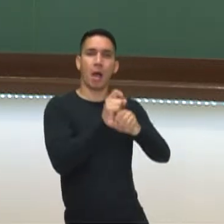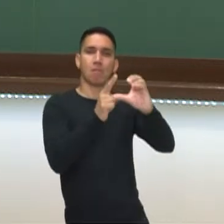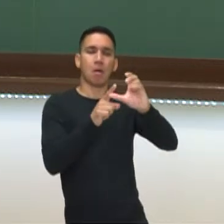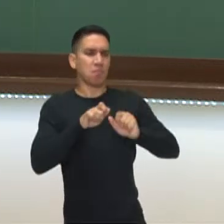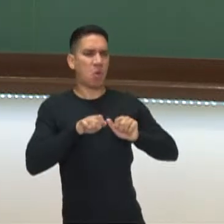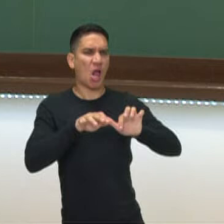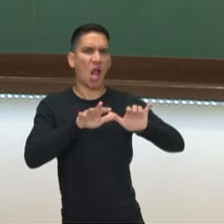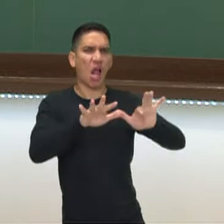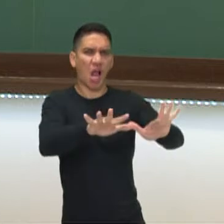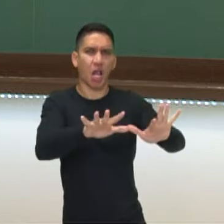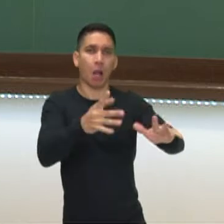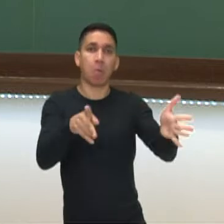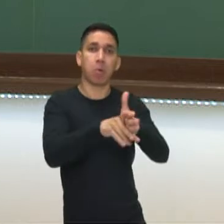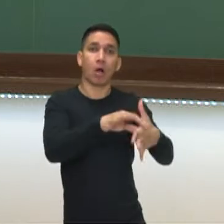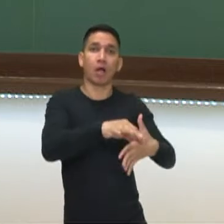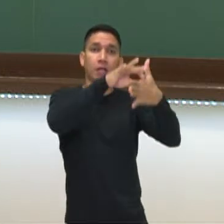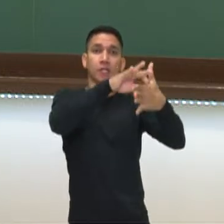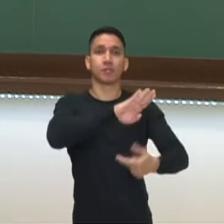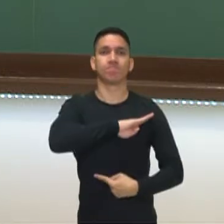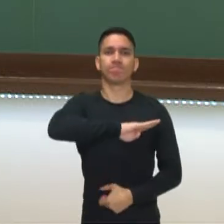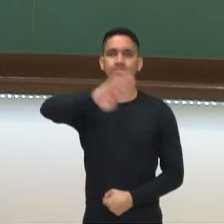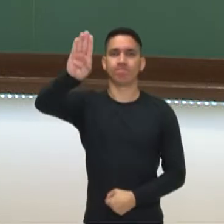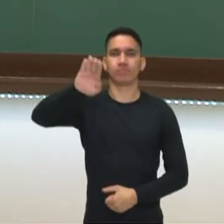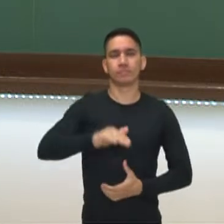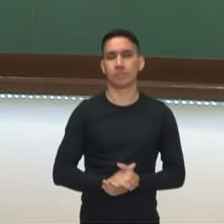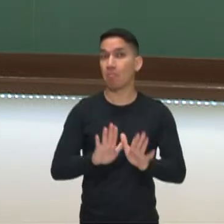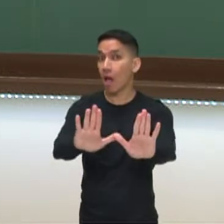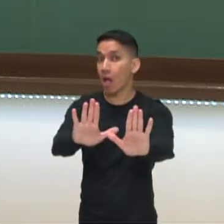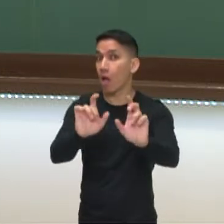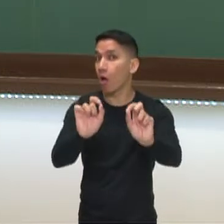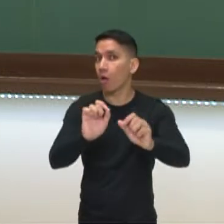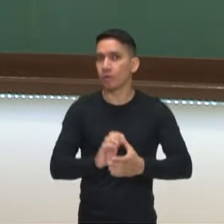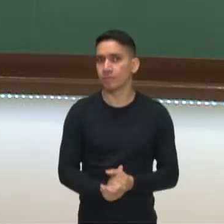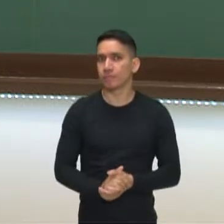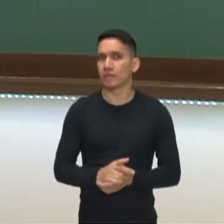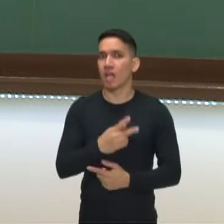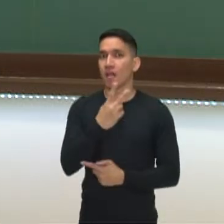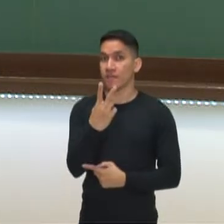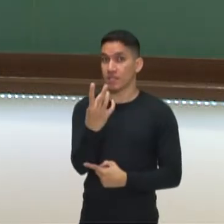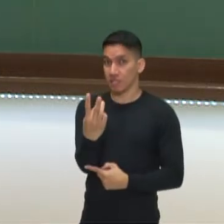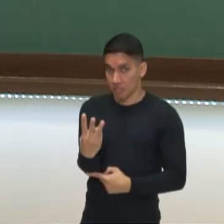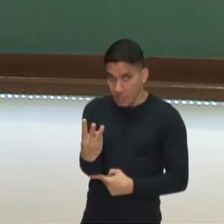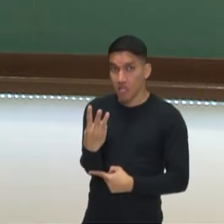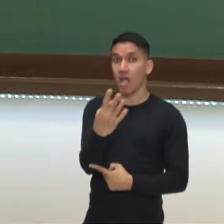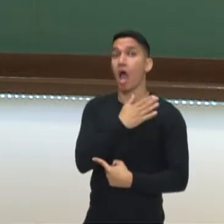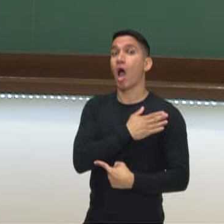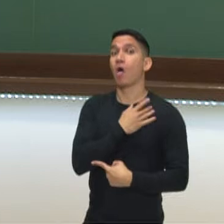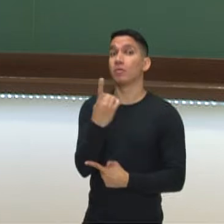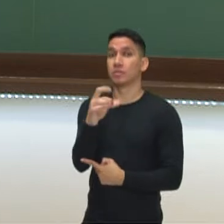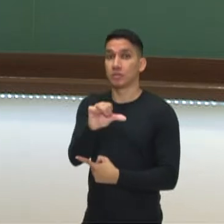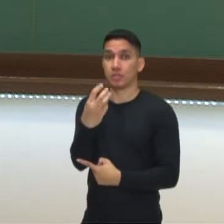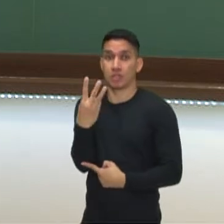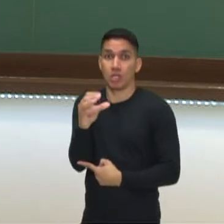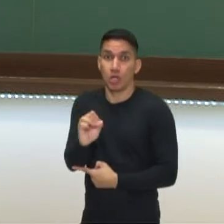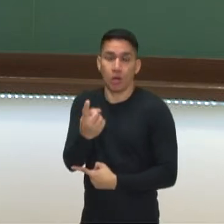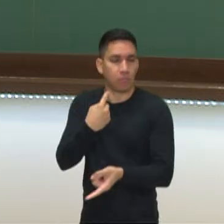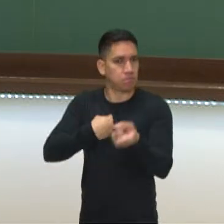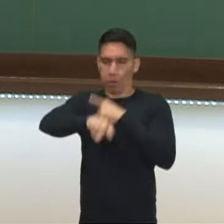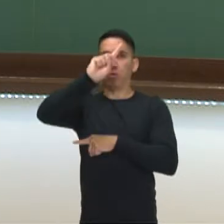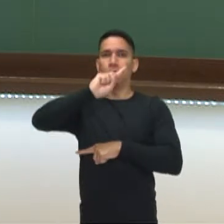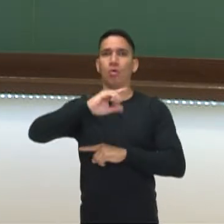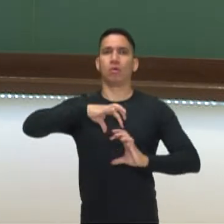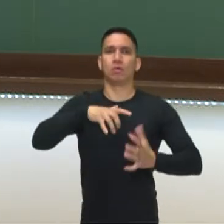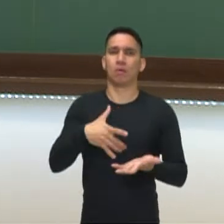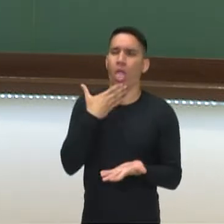União Soviética comandada por Joseph Stalin. Porém, em 23 de agosto de 1939, o mundo foi